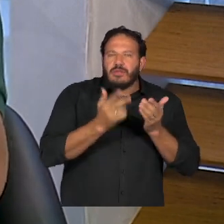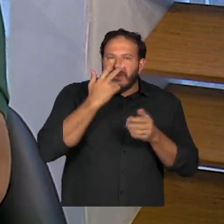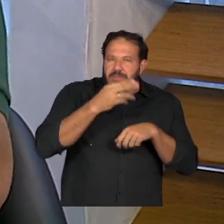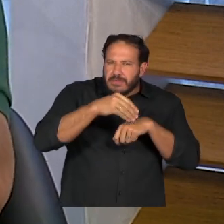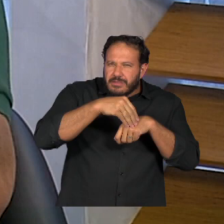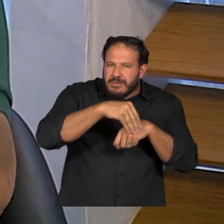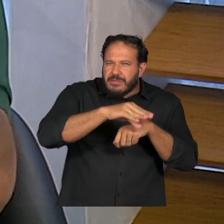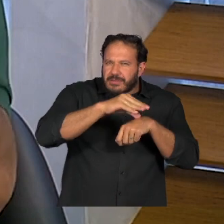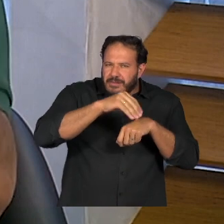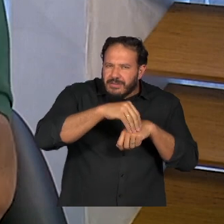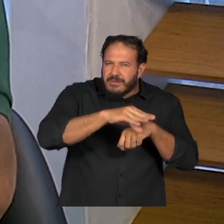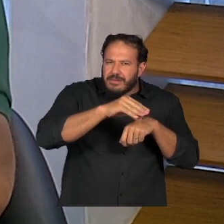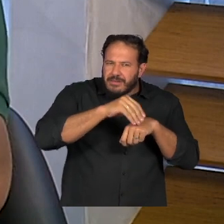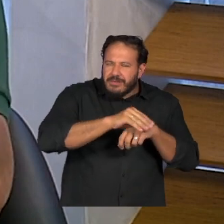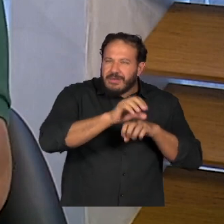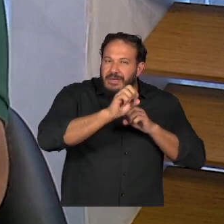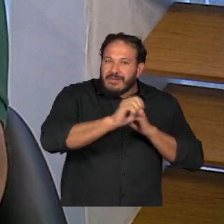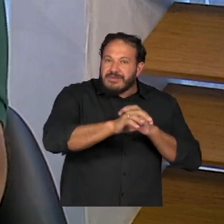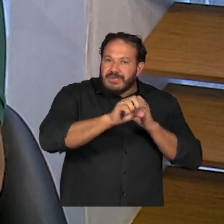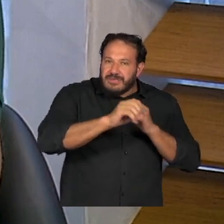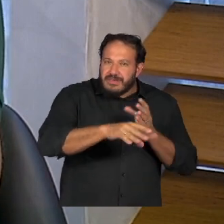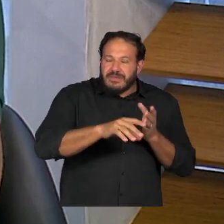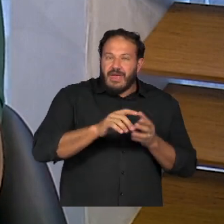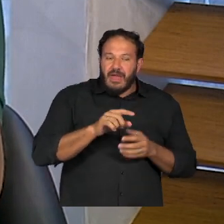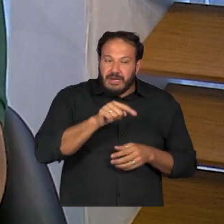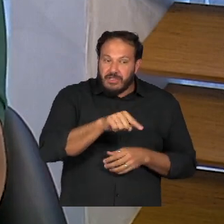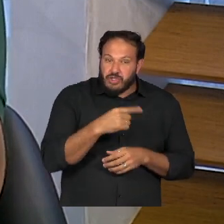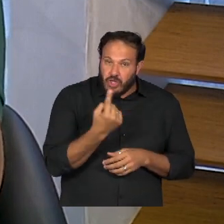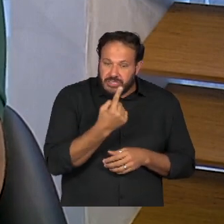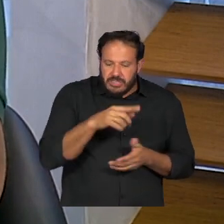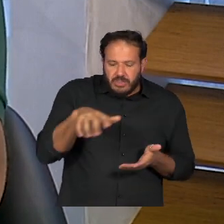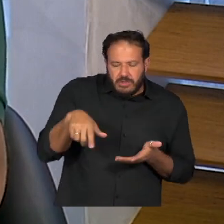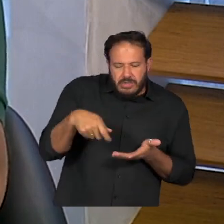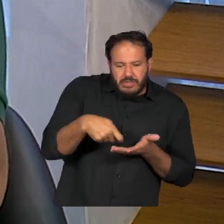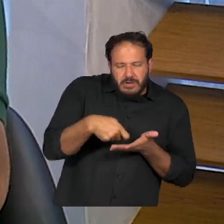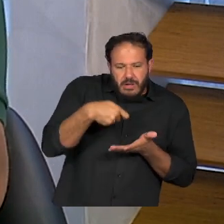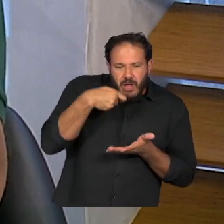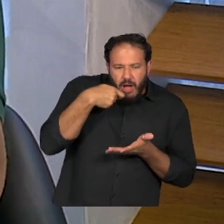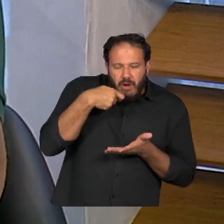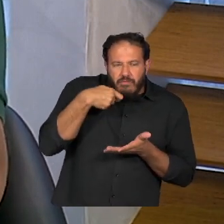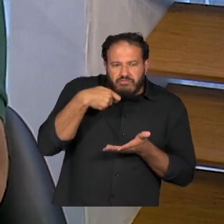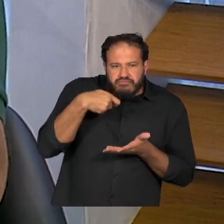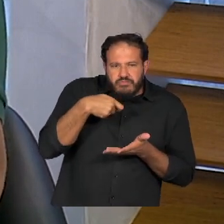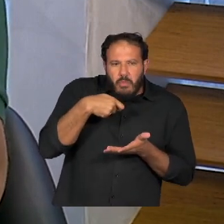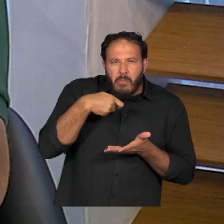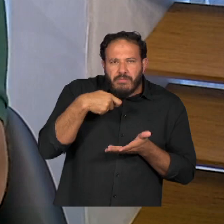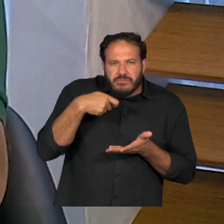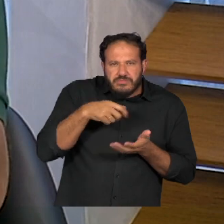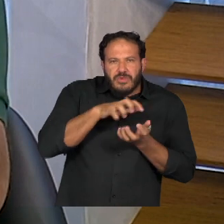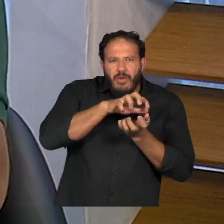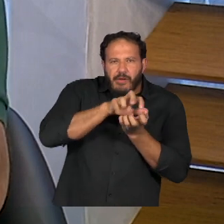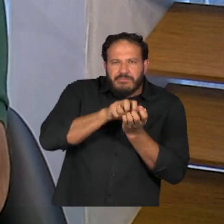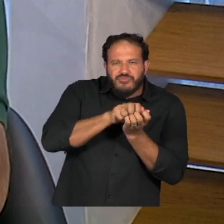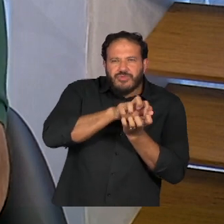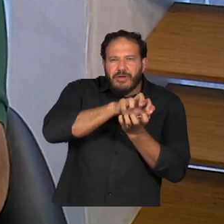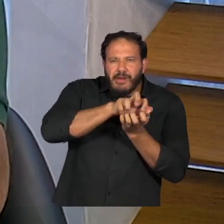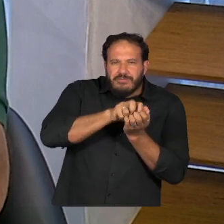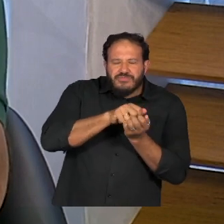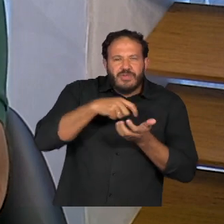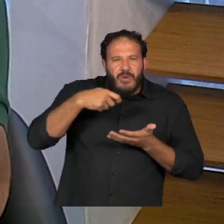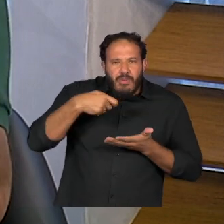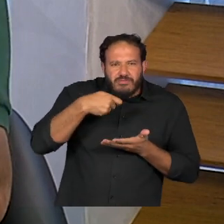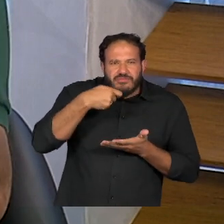a a se alimentar inclusive sozinho mastigar ensinar o processo de